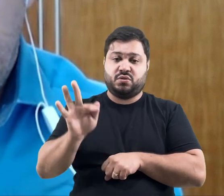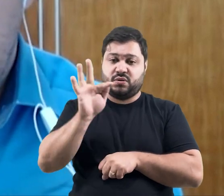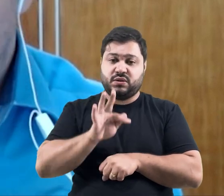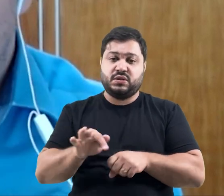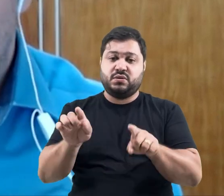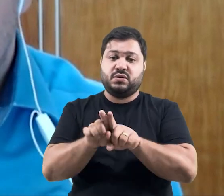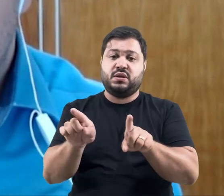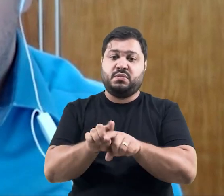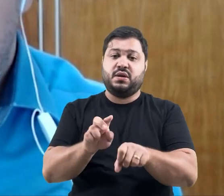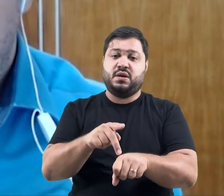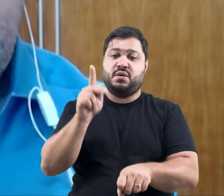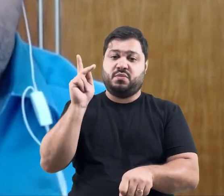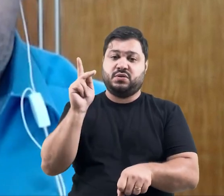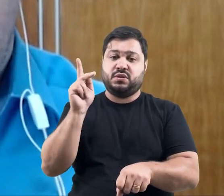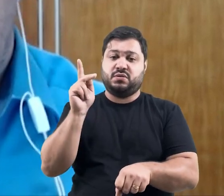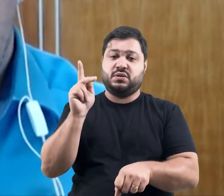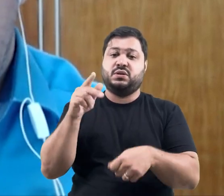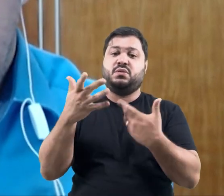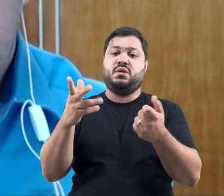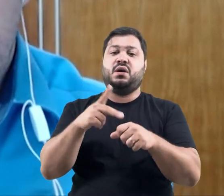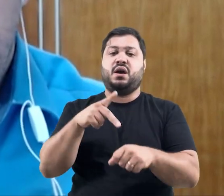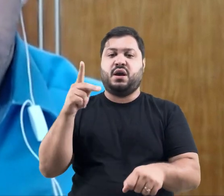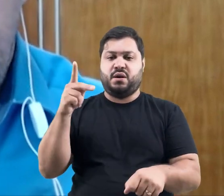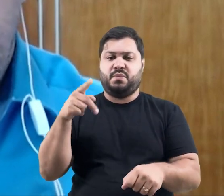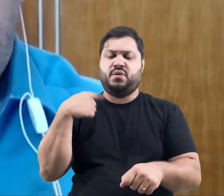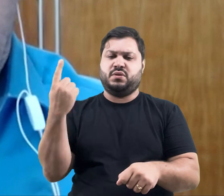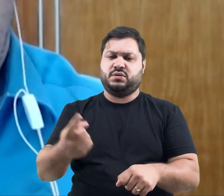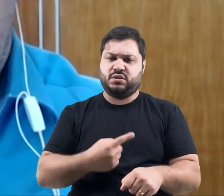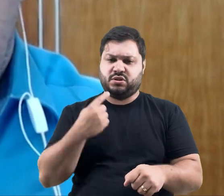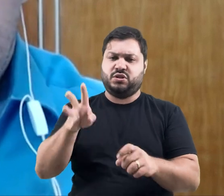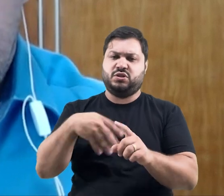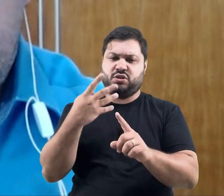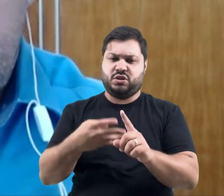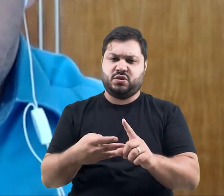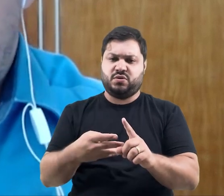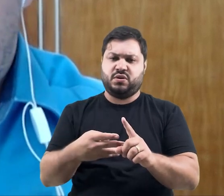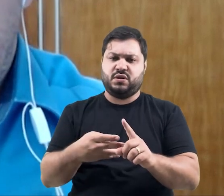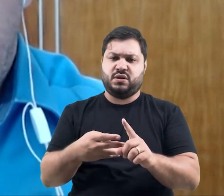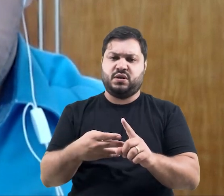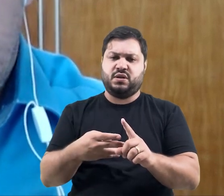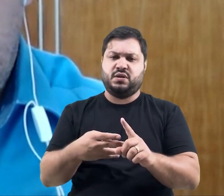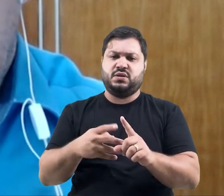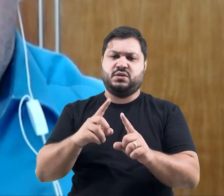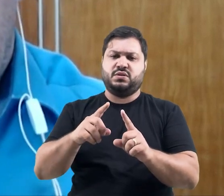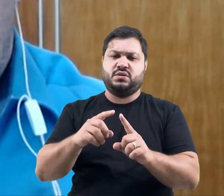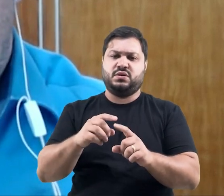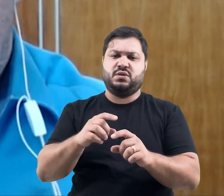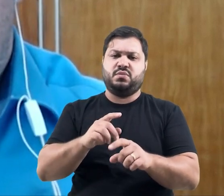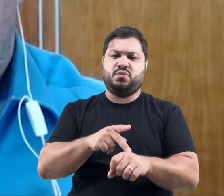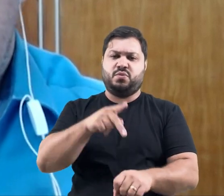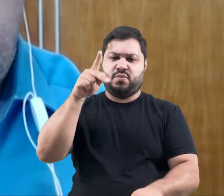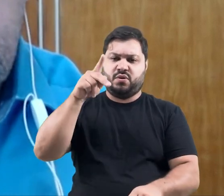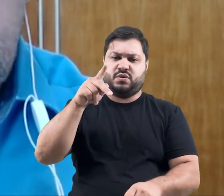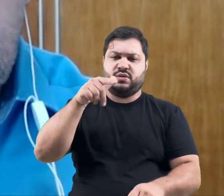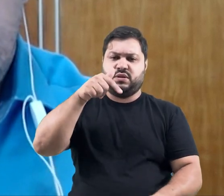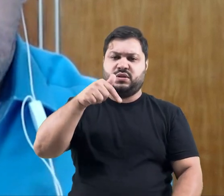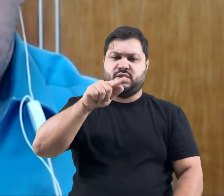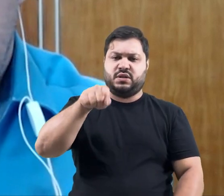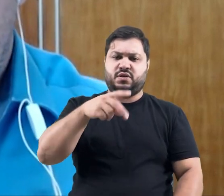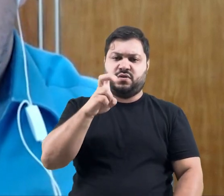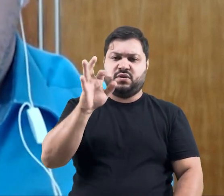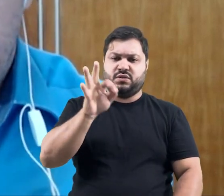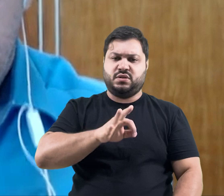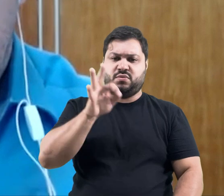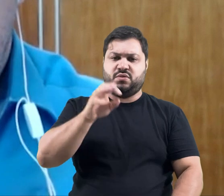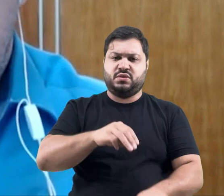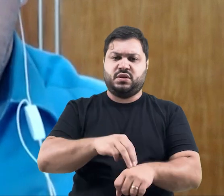por ação de graduação e por pós-graduação. E aí, a pós-graduação, a gente reconhece por especialização